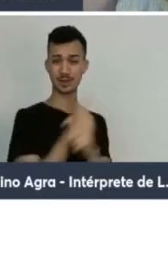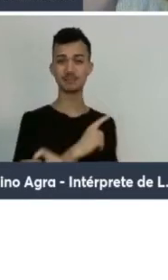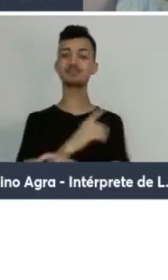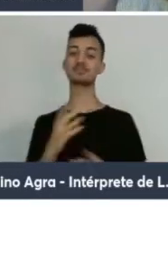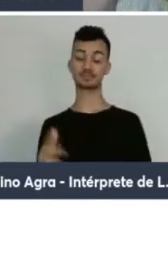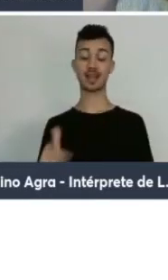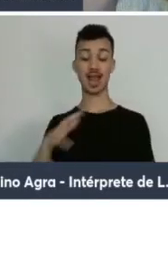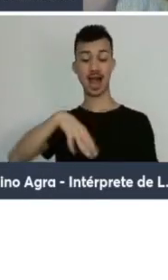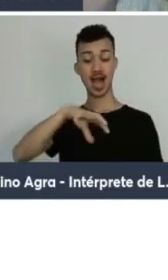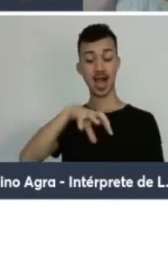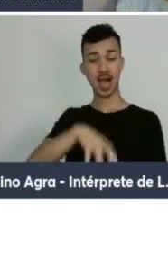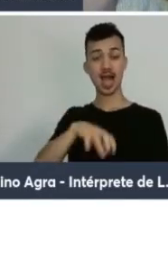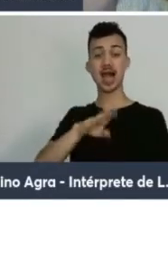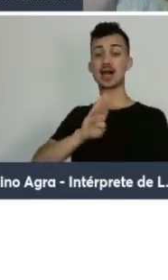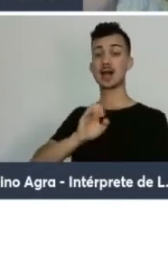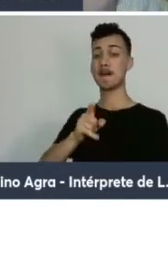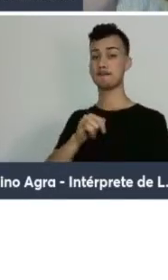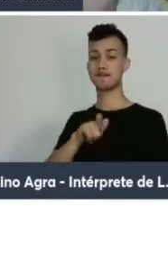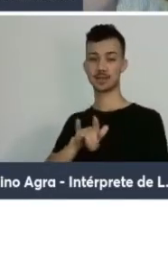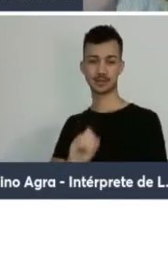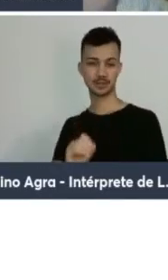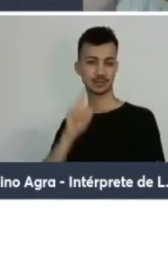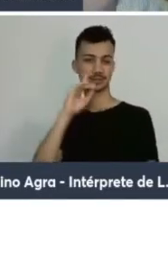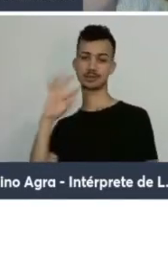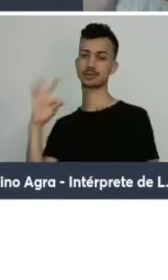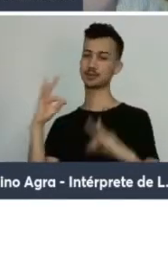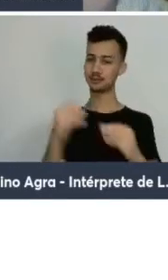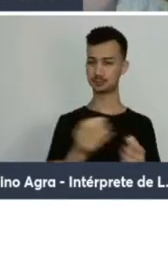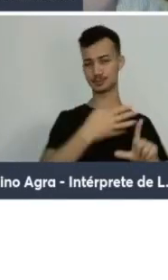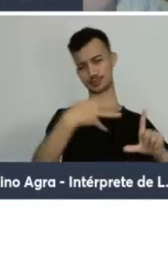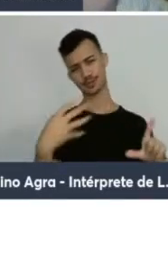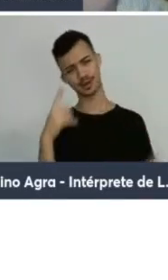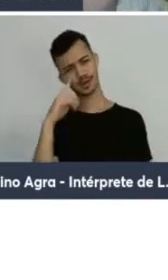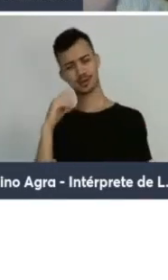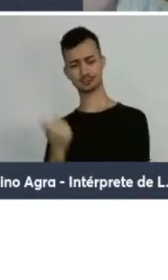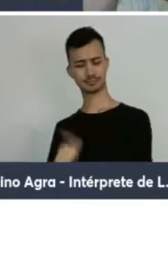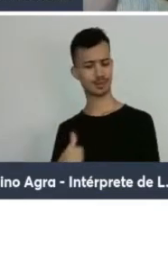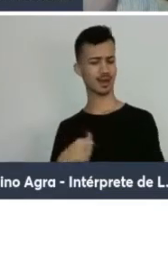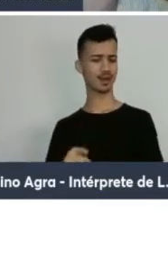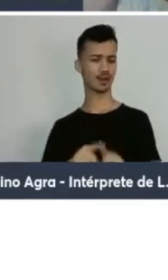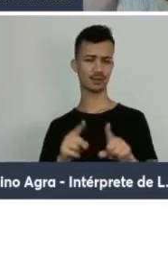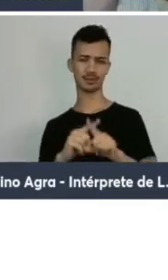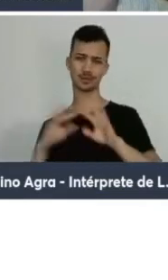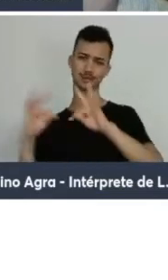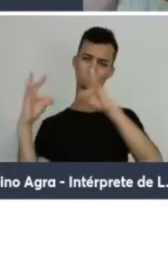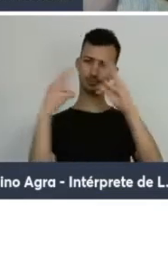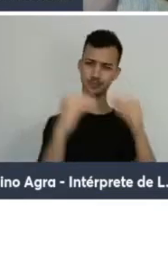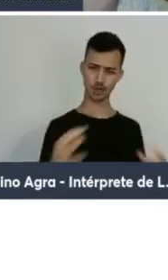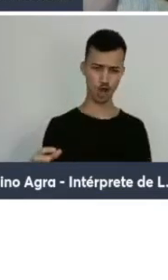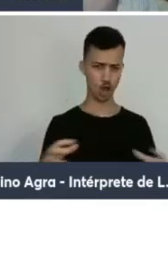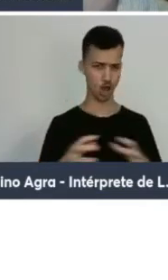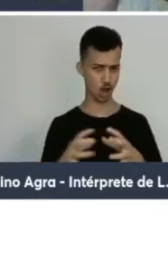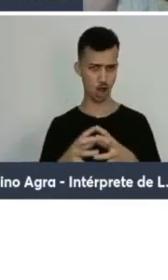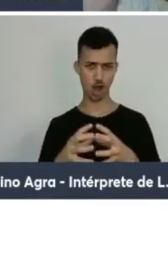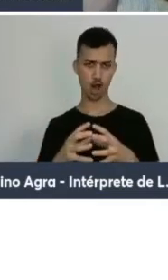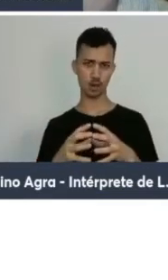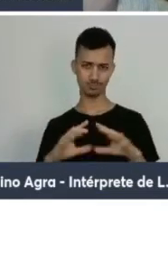de encontro, né, dos artistas, dos intelectuais, da militância da época e da comunidade